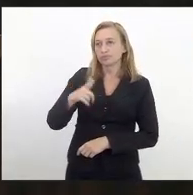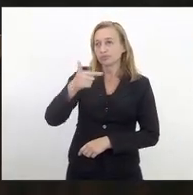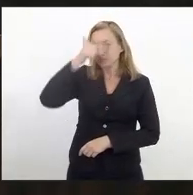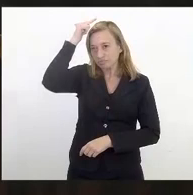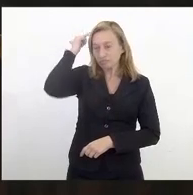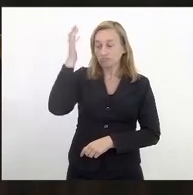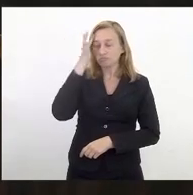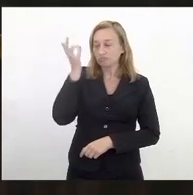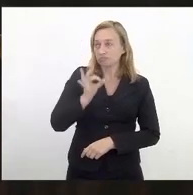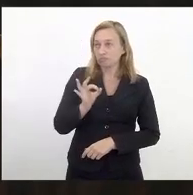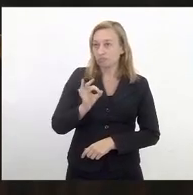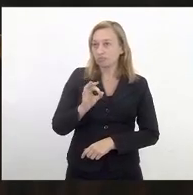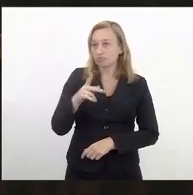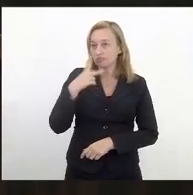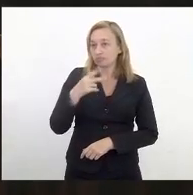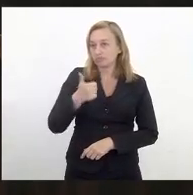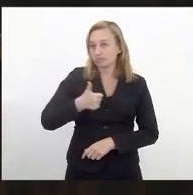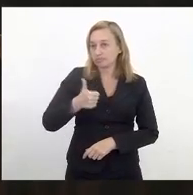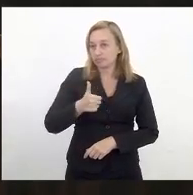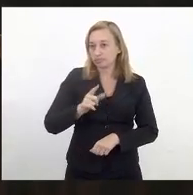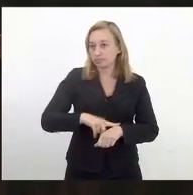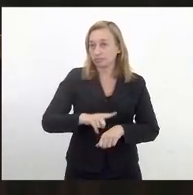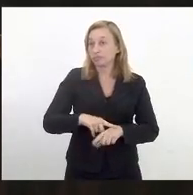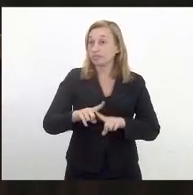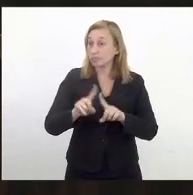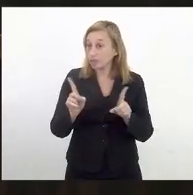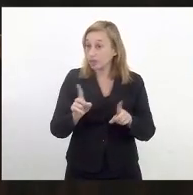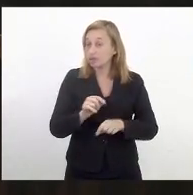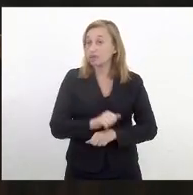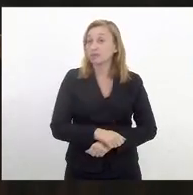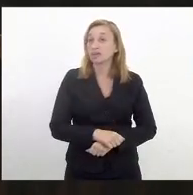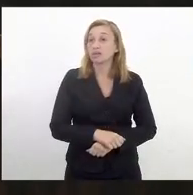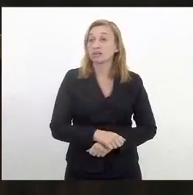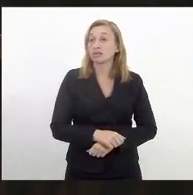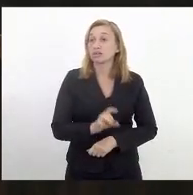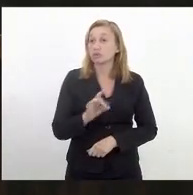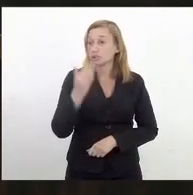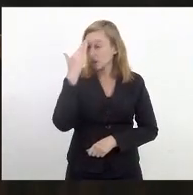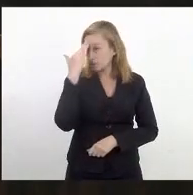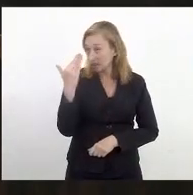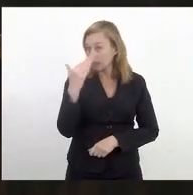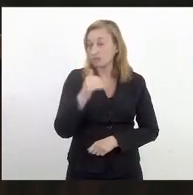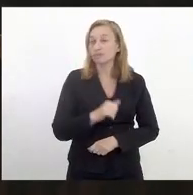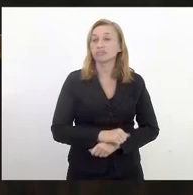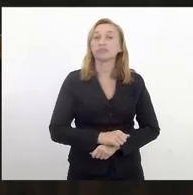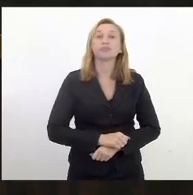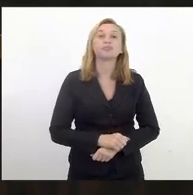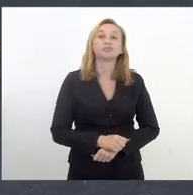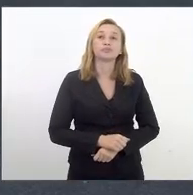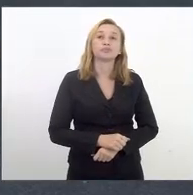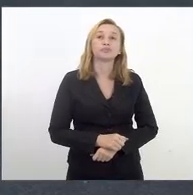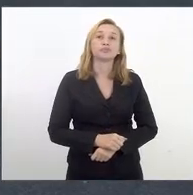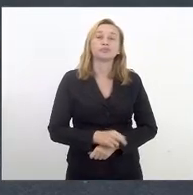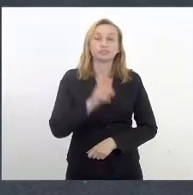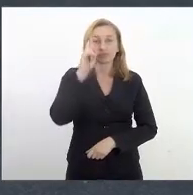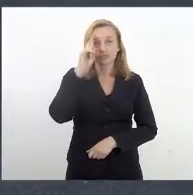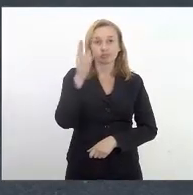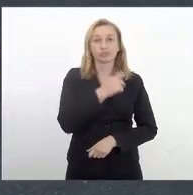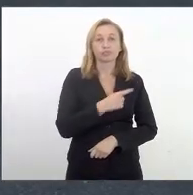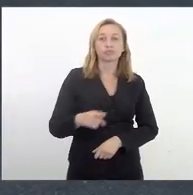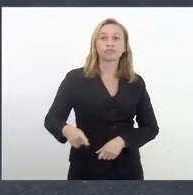você falou no 1º expediente mas é só agradecer a vossa excelência' só Presidente